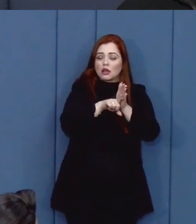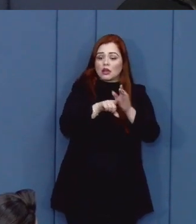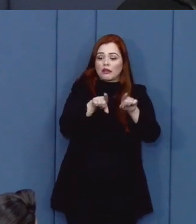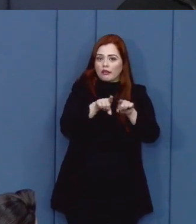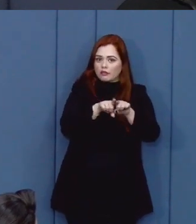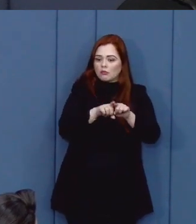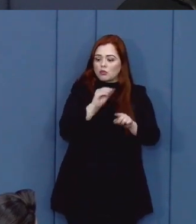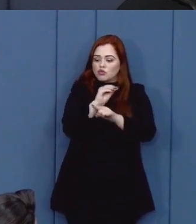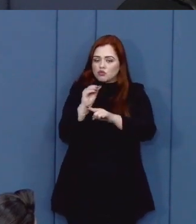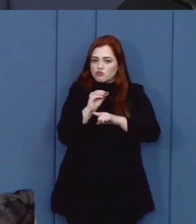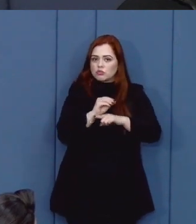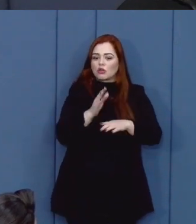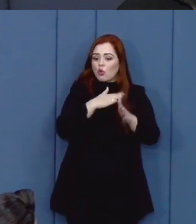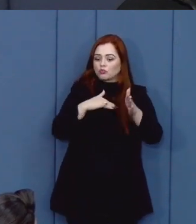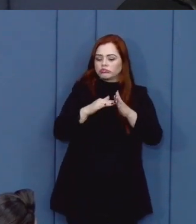os subcomitês.